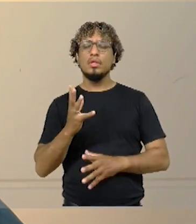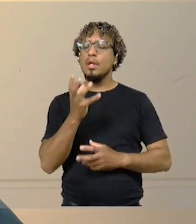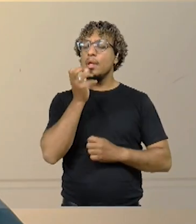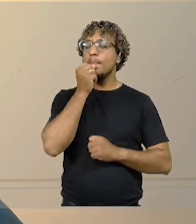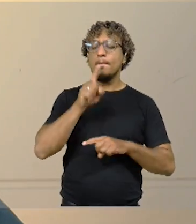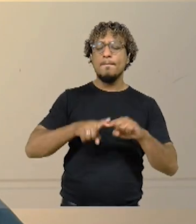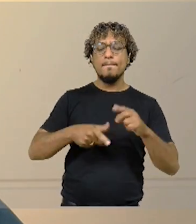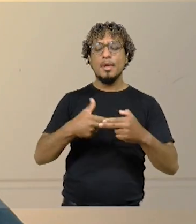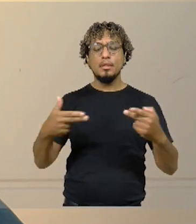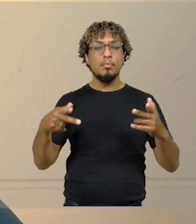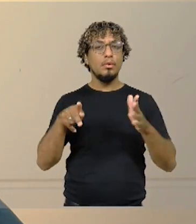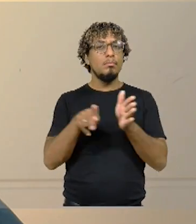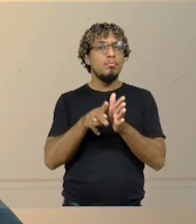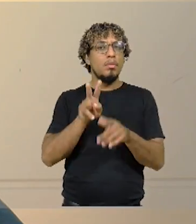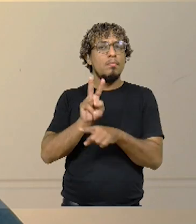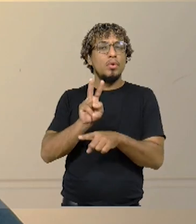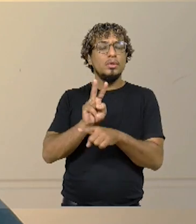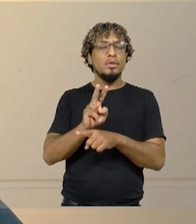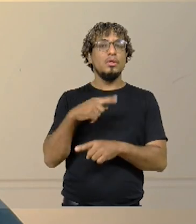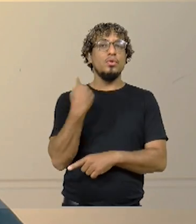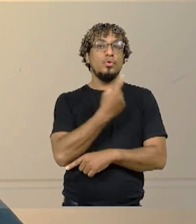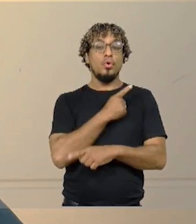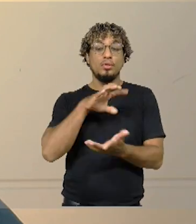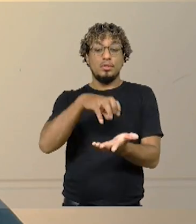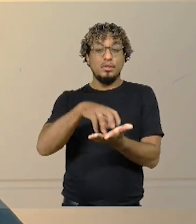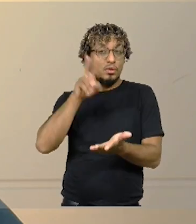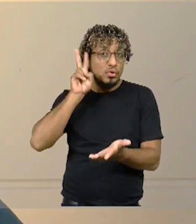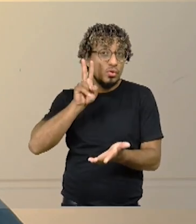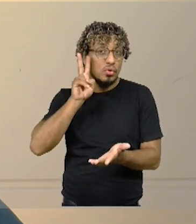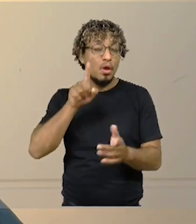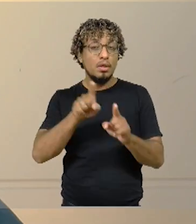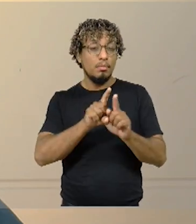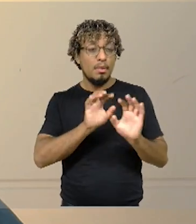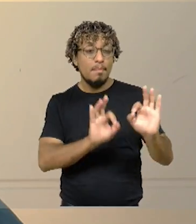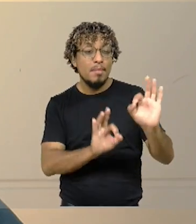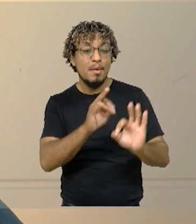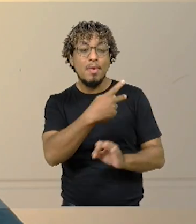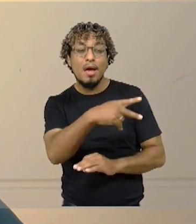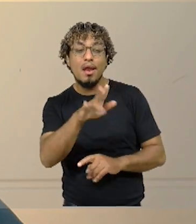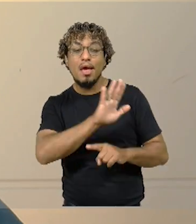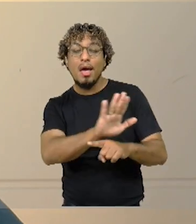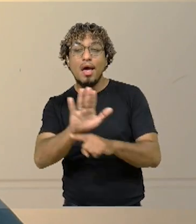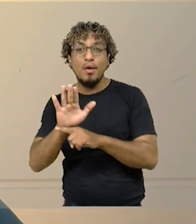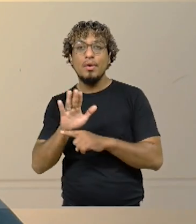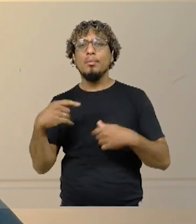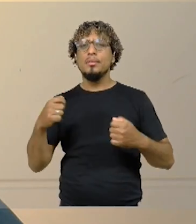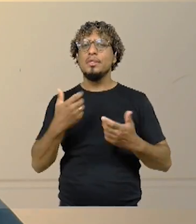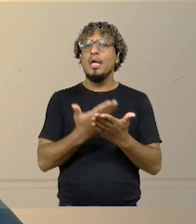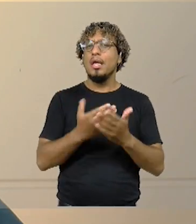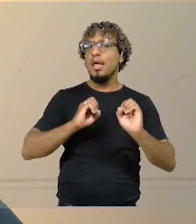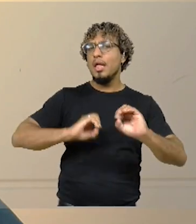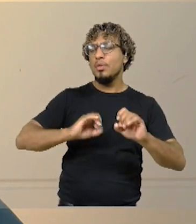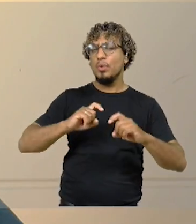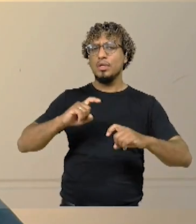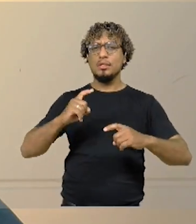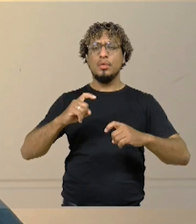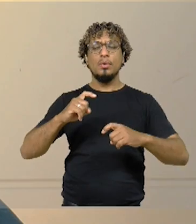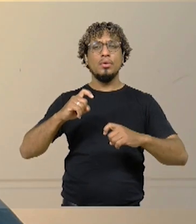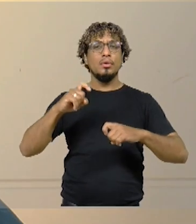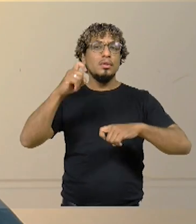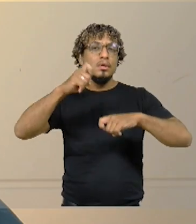Renascença, Calhau e Centro, onde tem o comércio, onde tem o setor médio alto, onde tem os serviços. Né? Mas aí